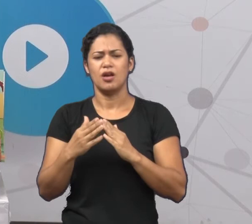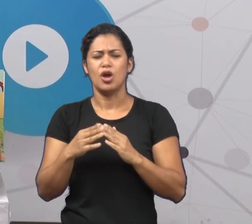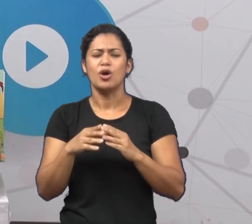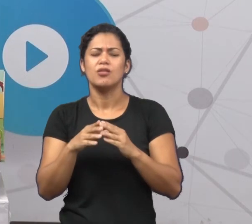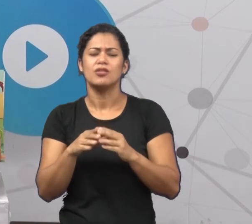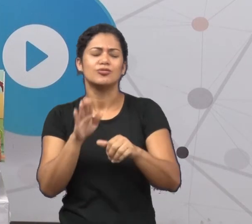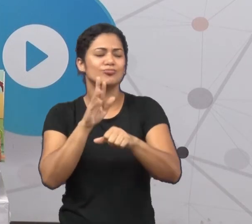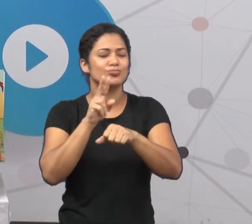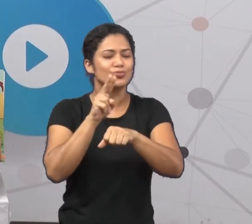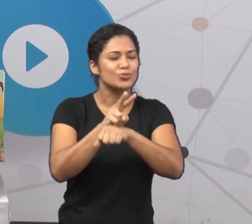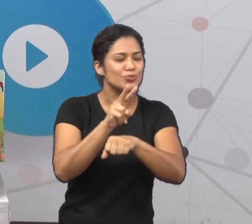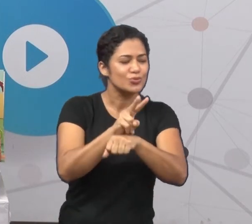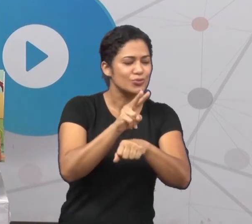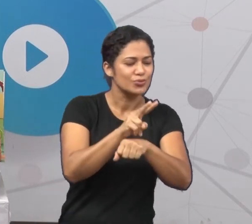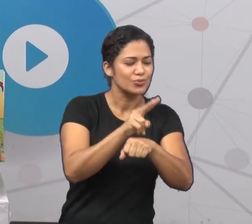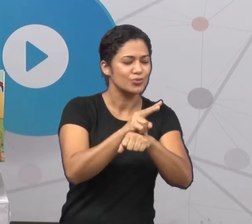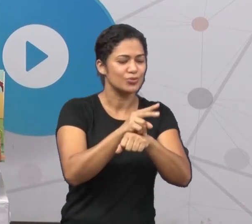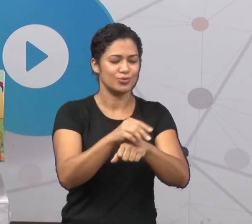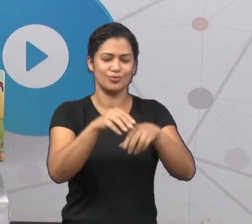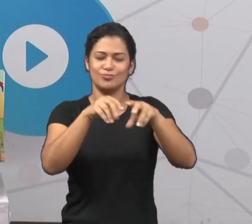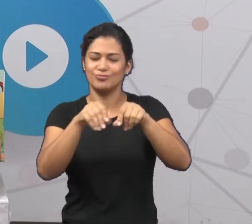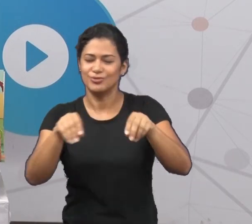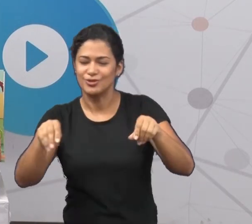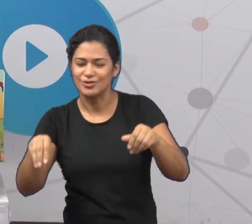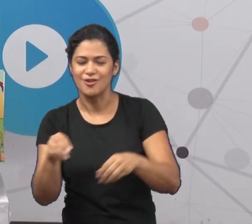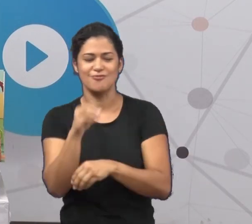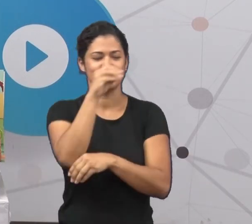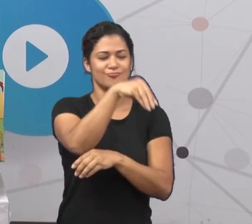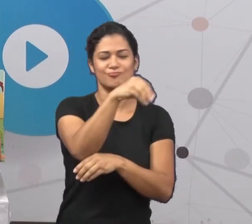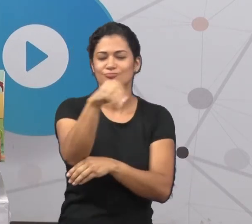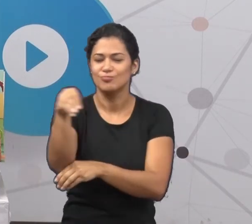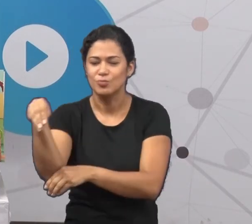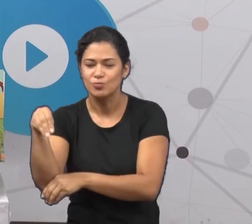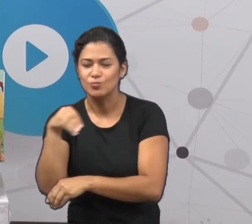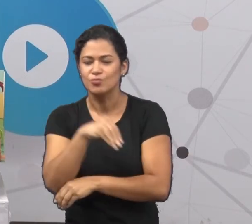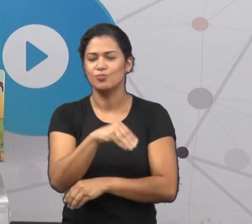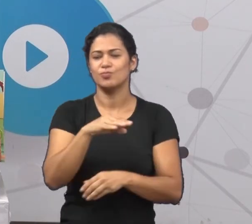da terra, fazendo os plantios.